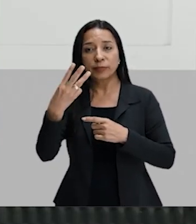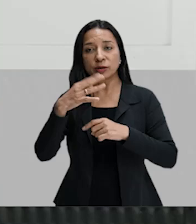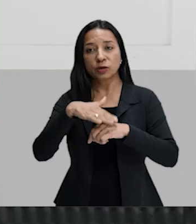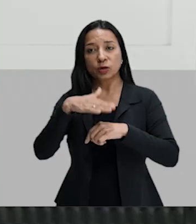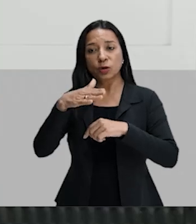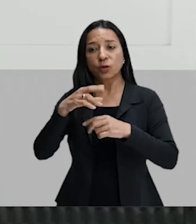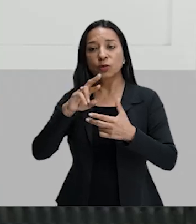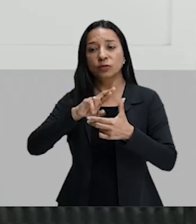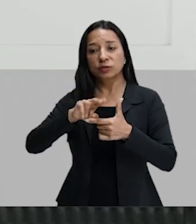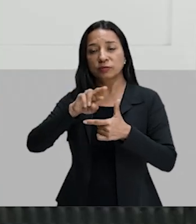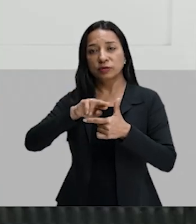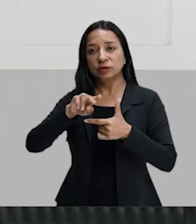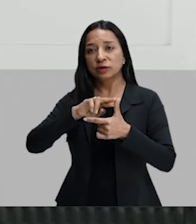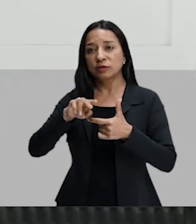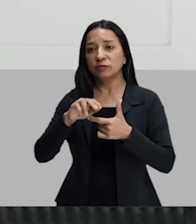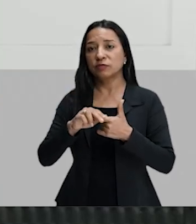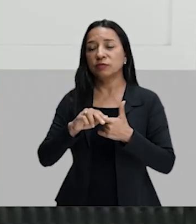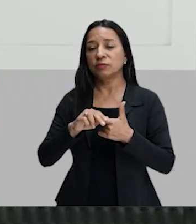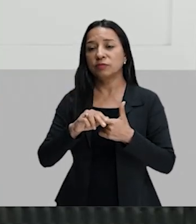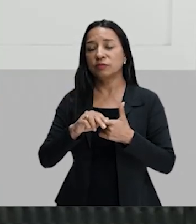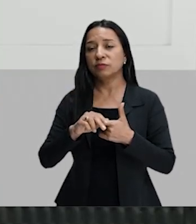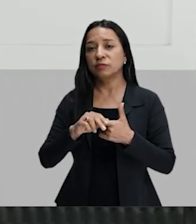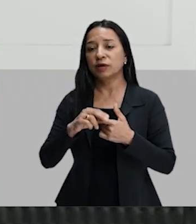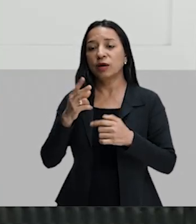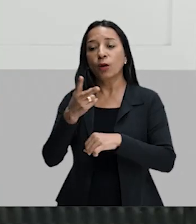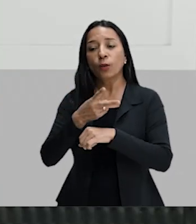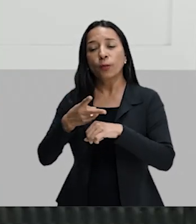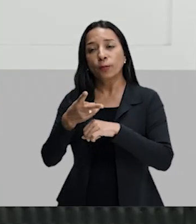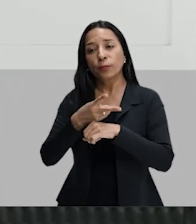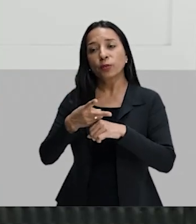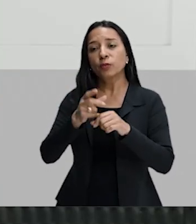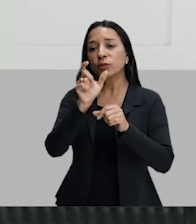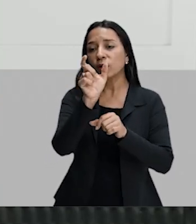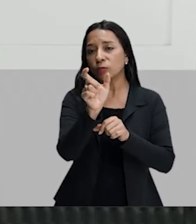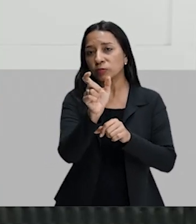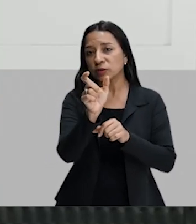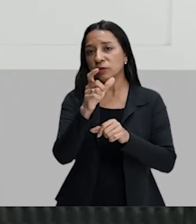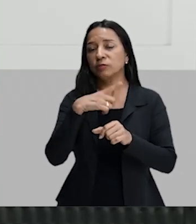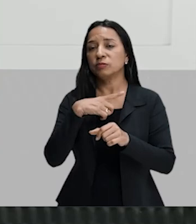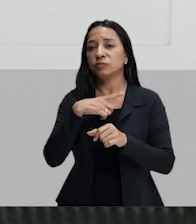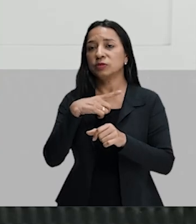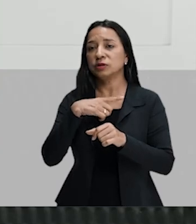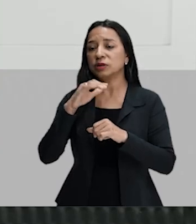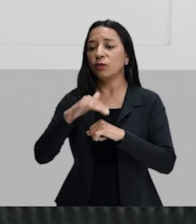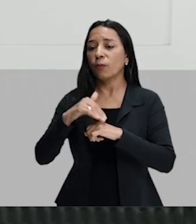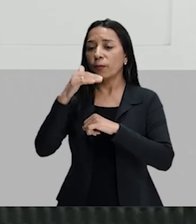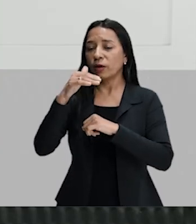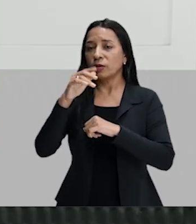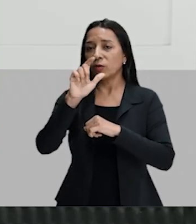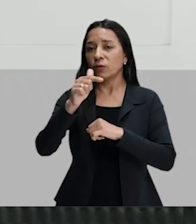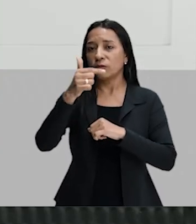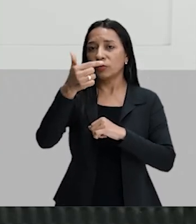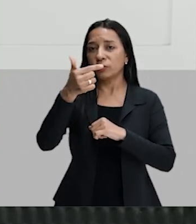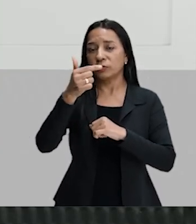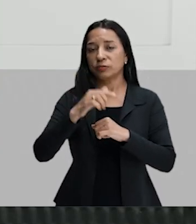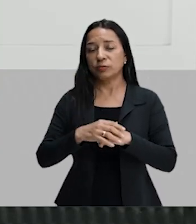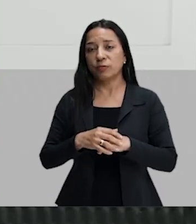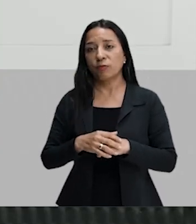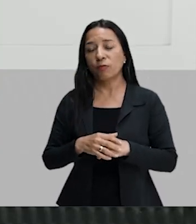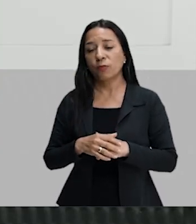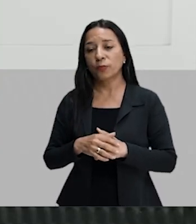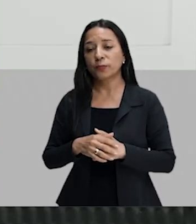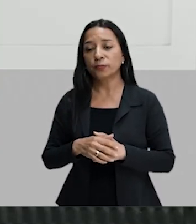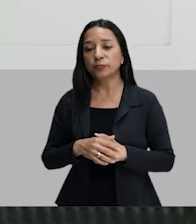variável. Você vai buscar o termo que tem o maior expoente. Aquele expoente representa o grau daquele